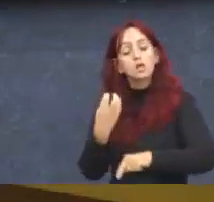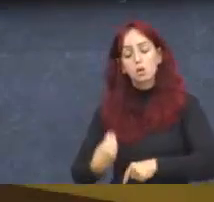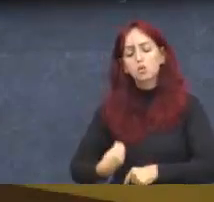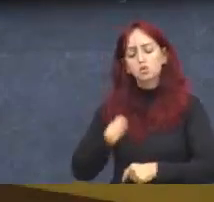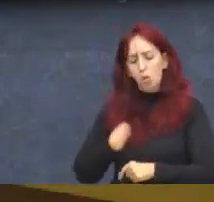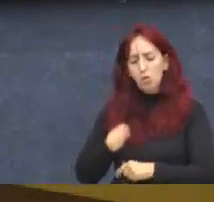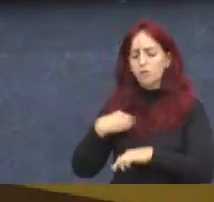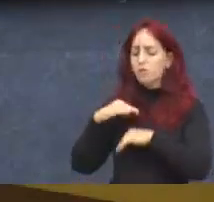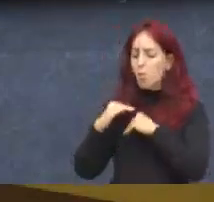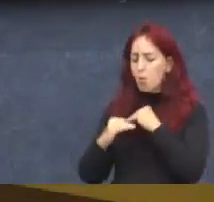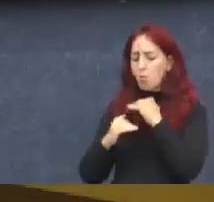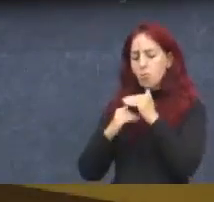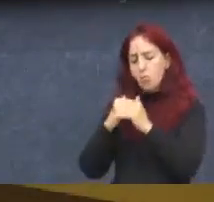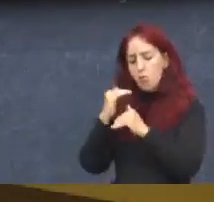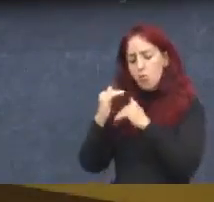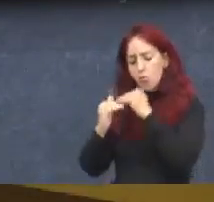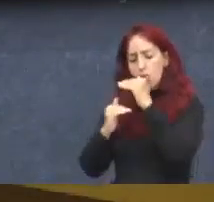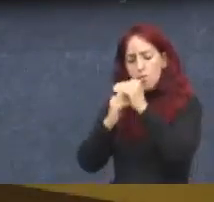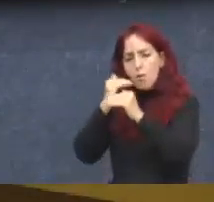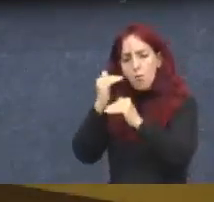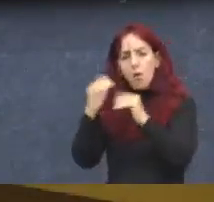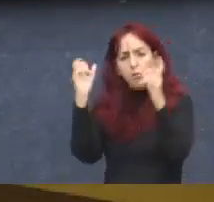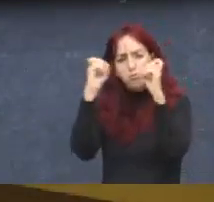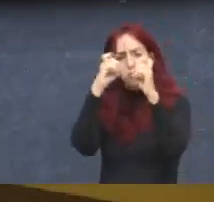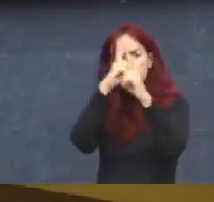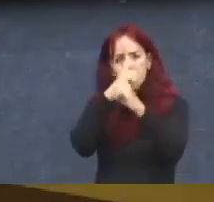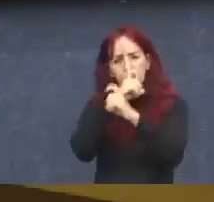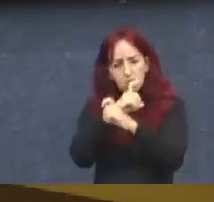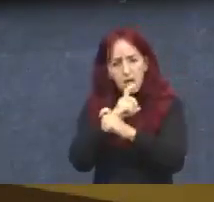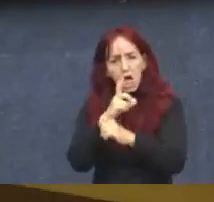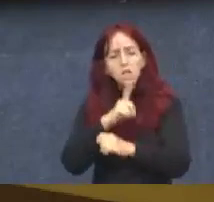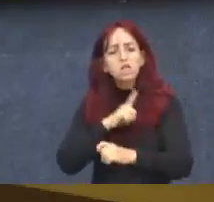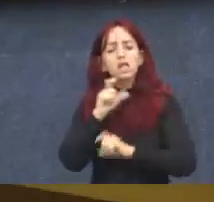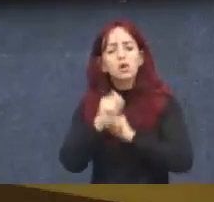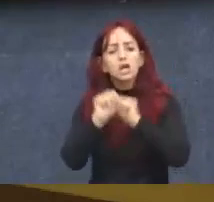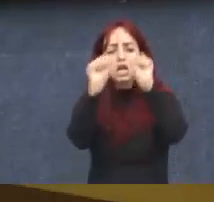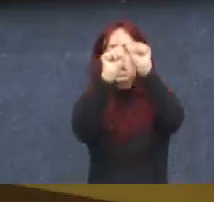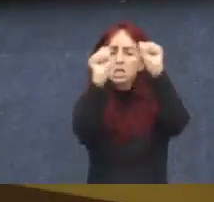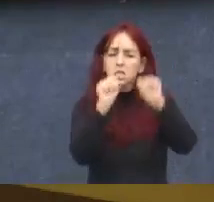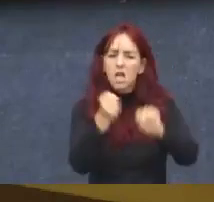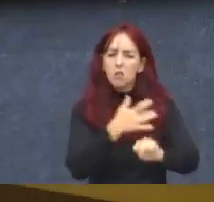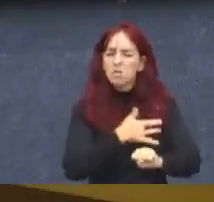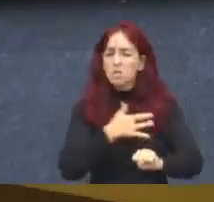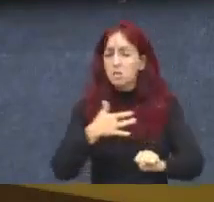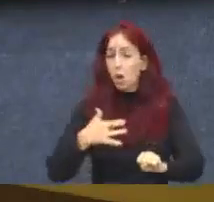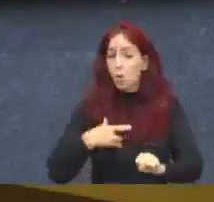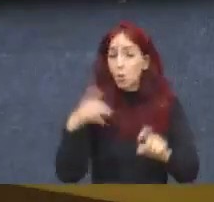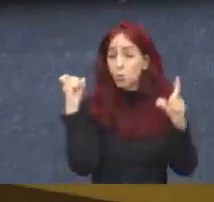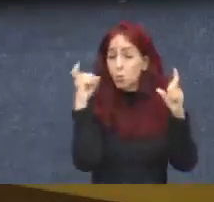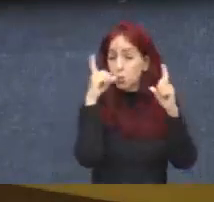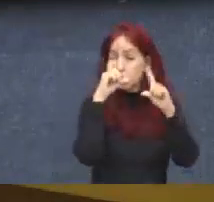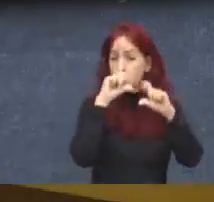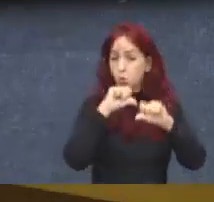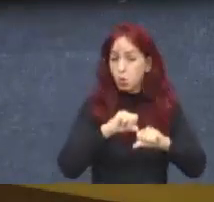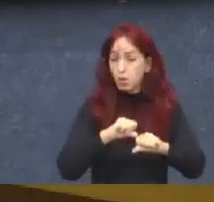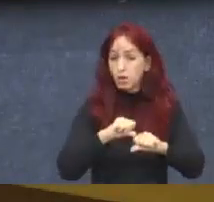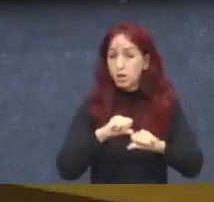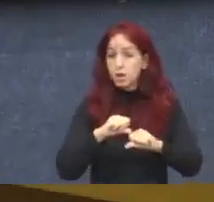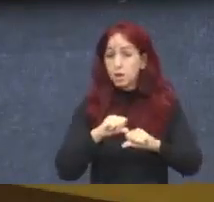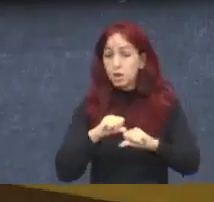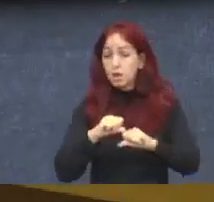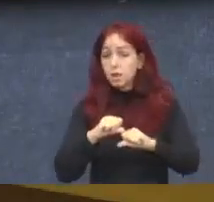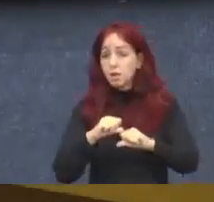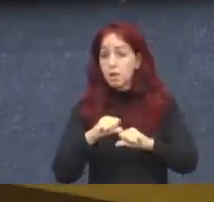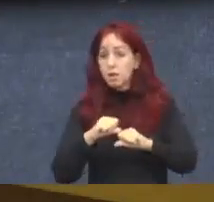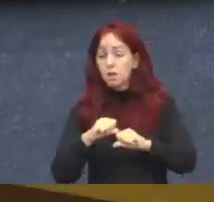dia a dia as dificuldades da gente ter um sistema de saúde historicamente subfinanciado. Do mesmo modo, assistência, né, Pedrão?